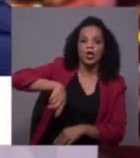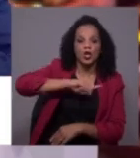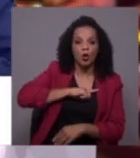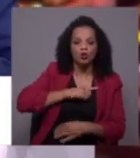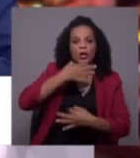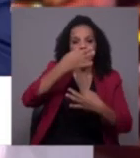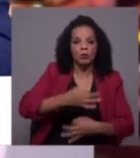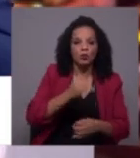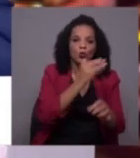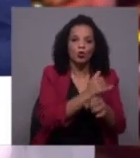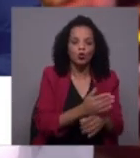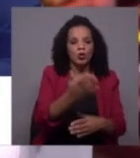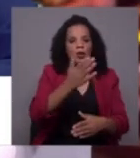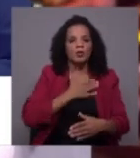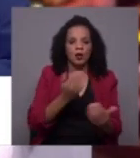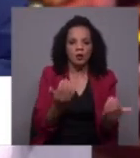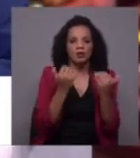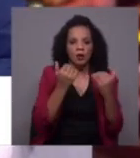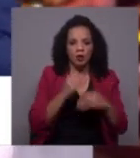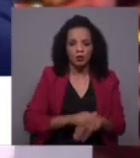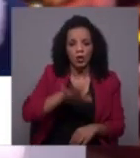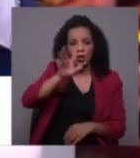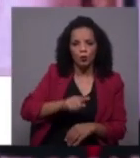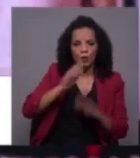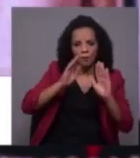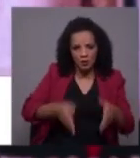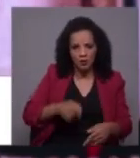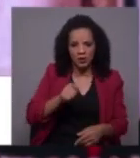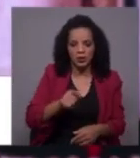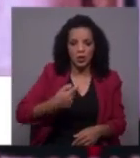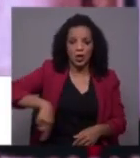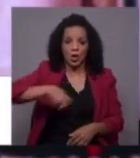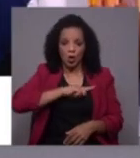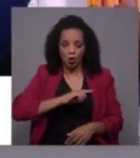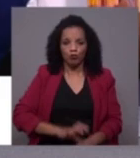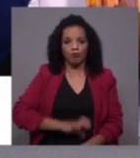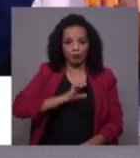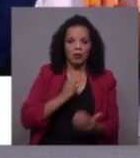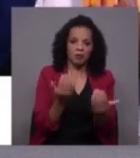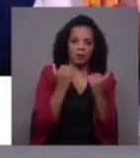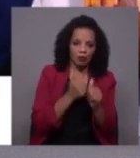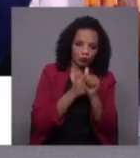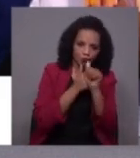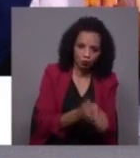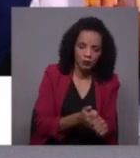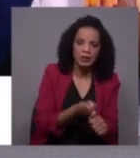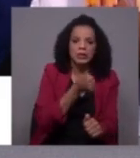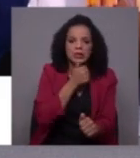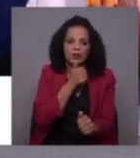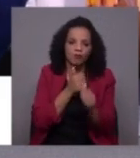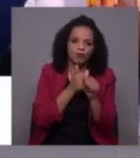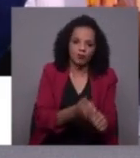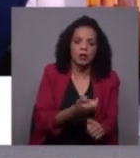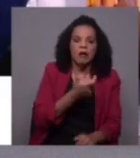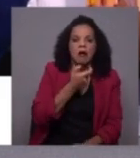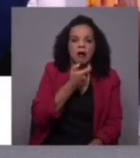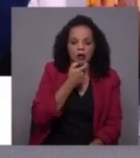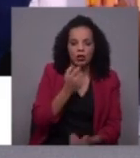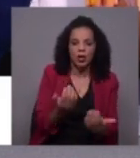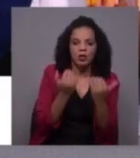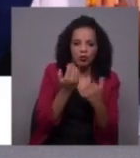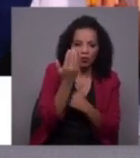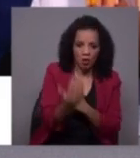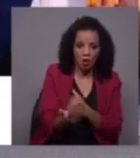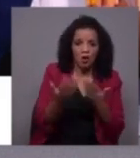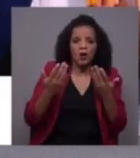os outros trazem dados. E é isto que a cidade de Lisboa tem que ter. Nós confiávamos nos dados, confiávamos nas decisões, se confiássemos nos dados. E